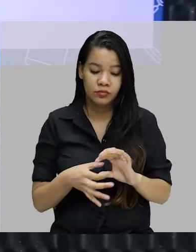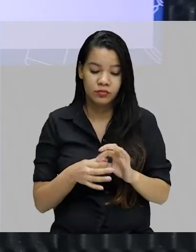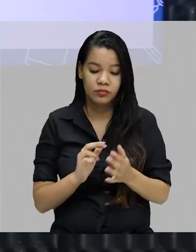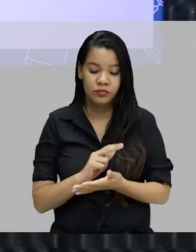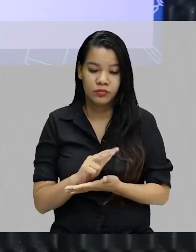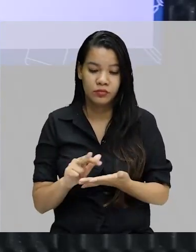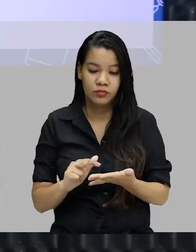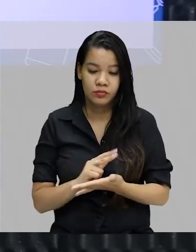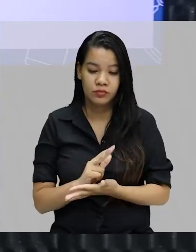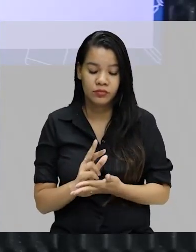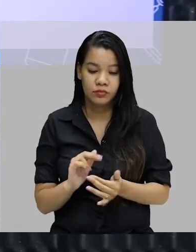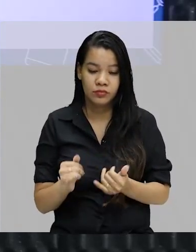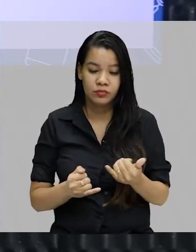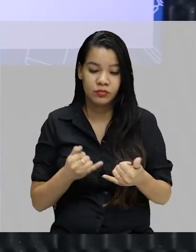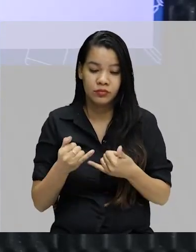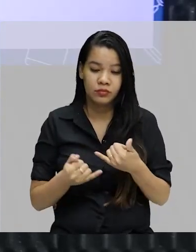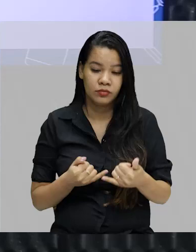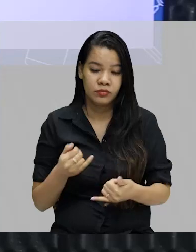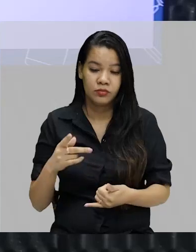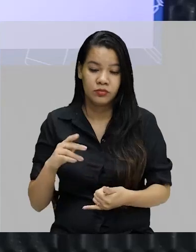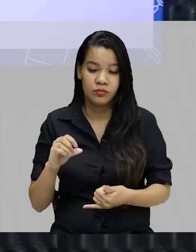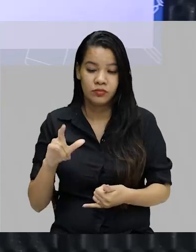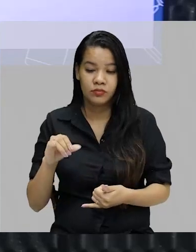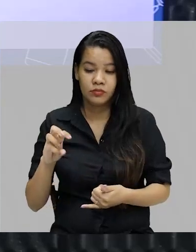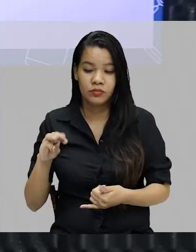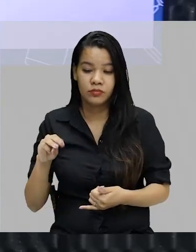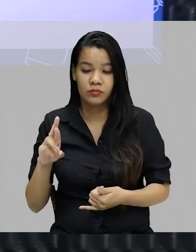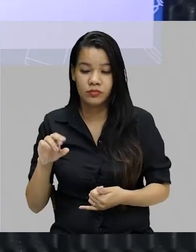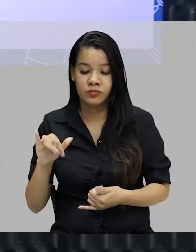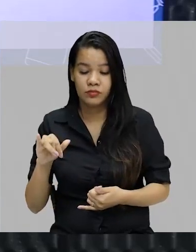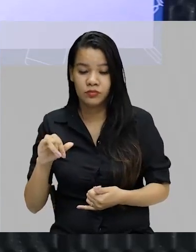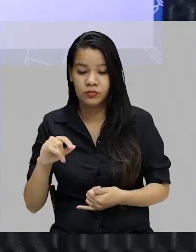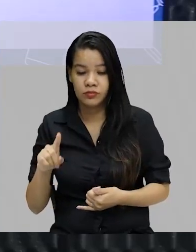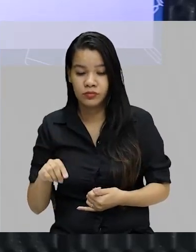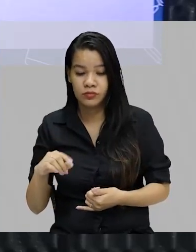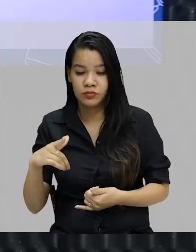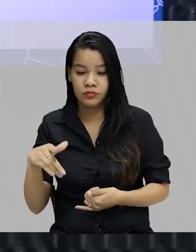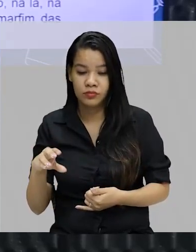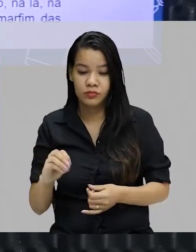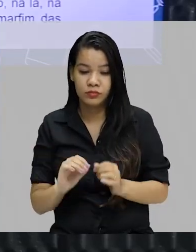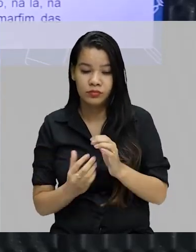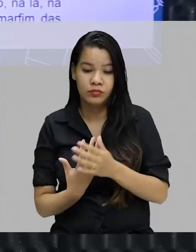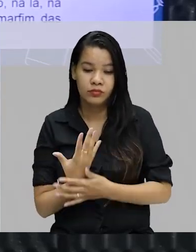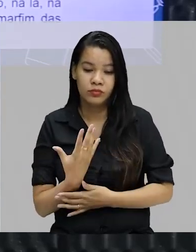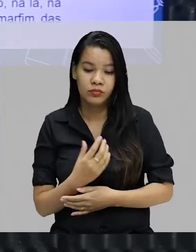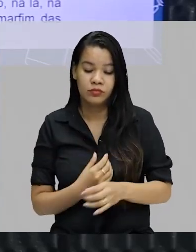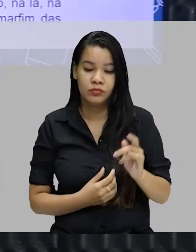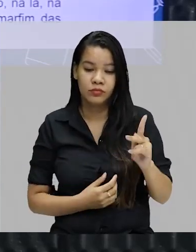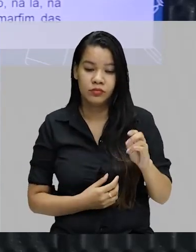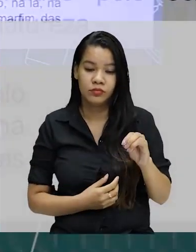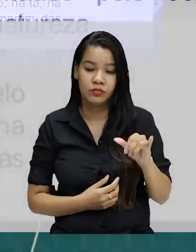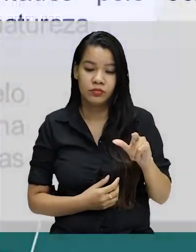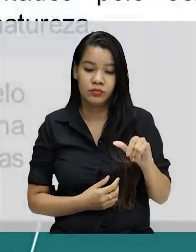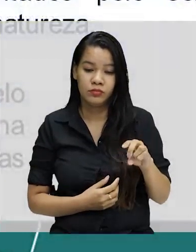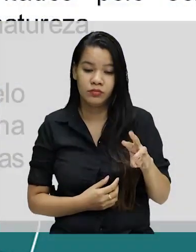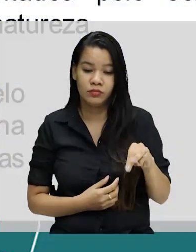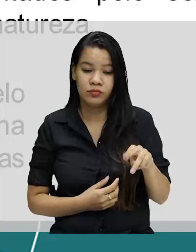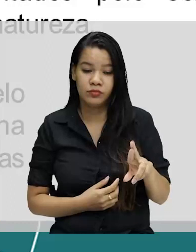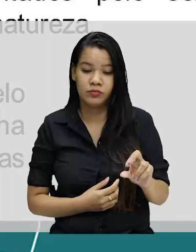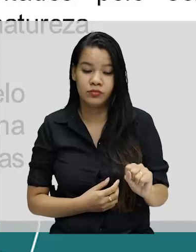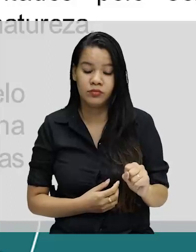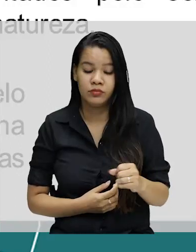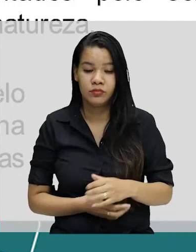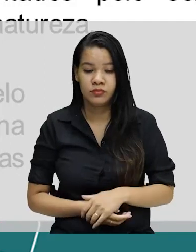numa reação de polimerização vai gerar o polímero, certo?